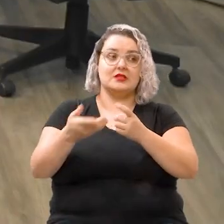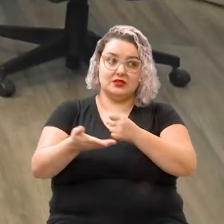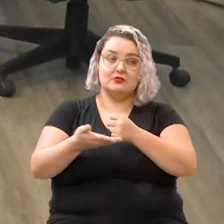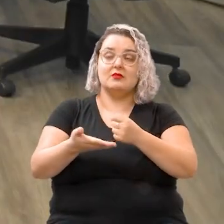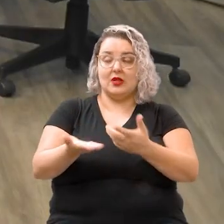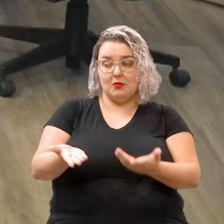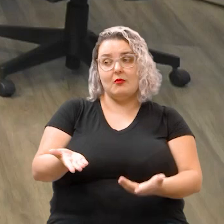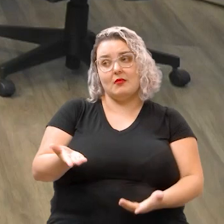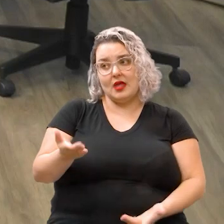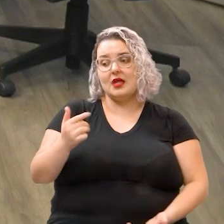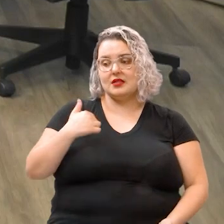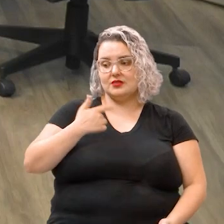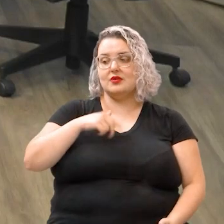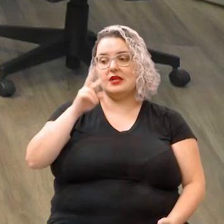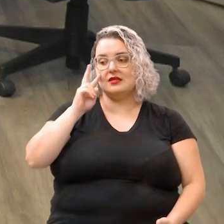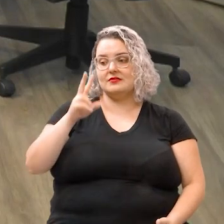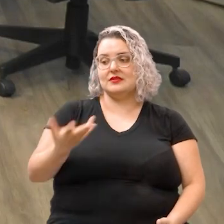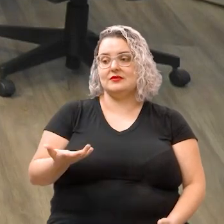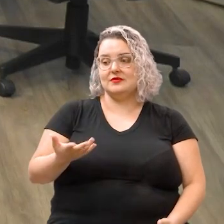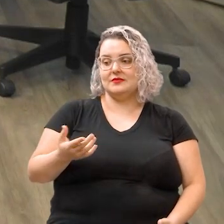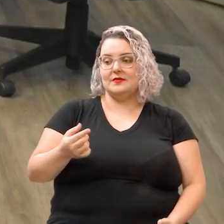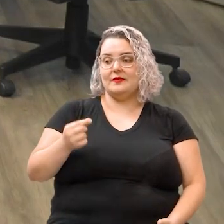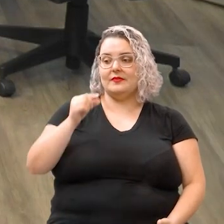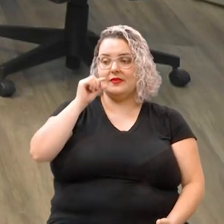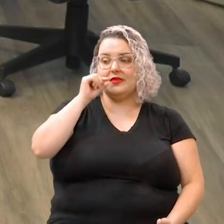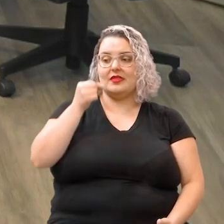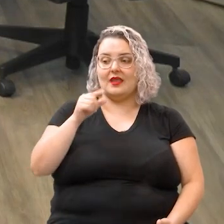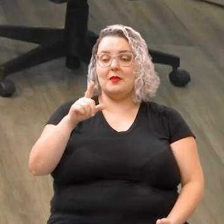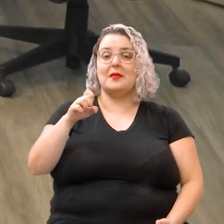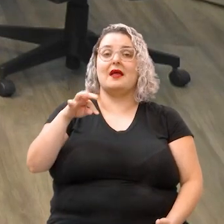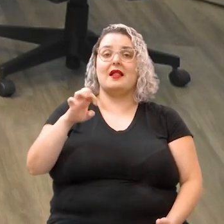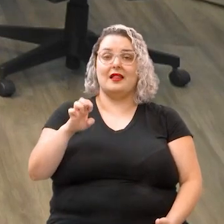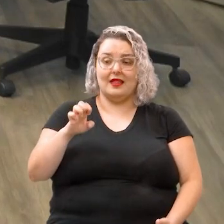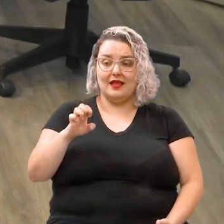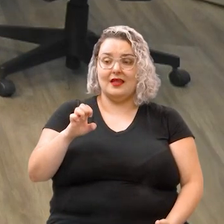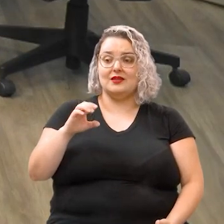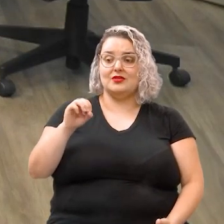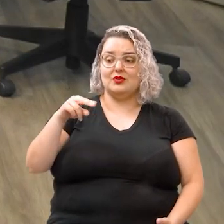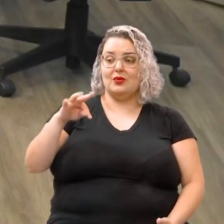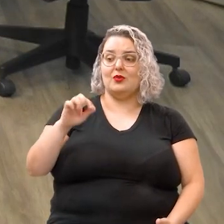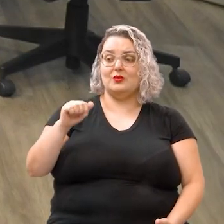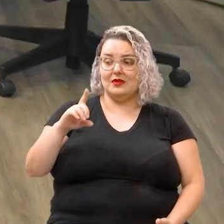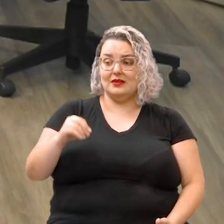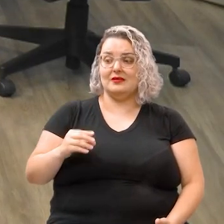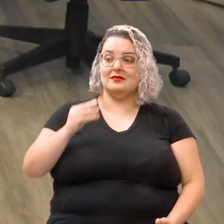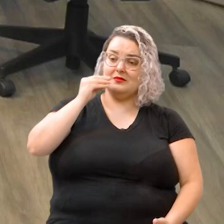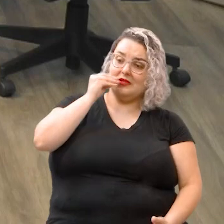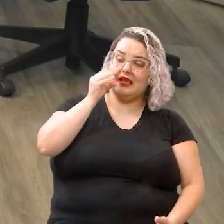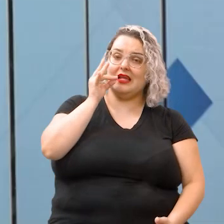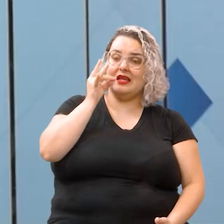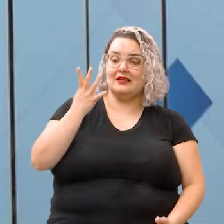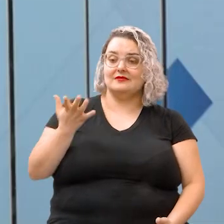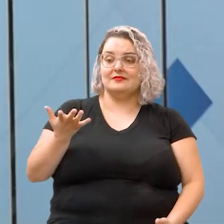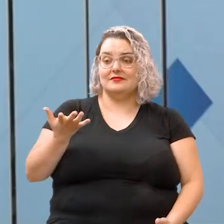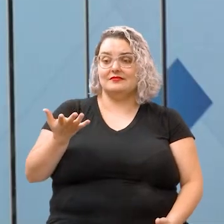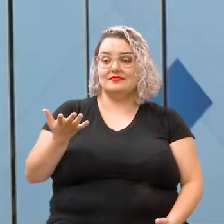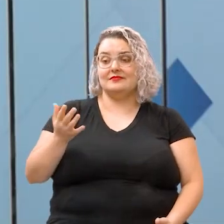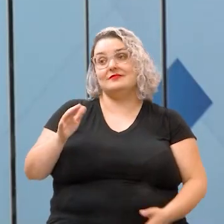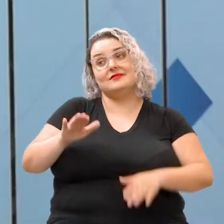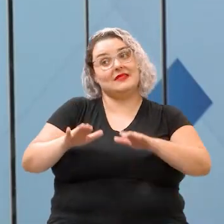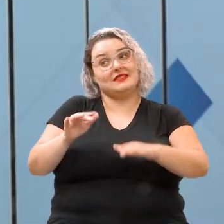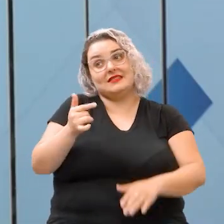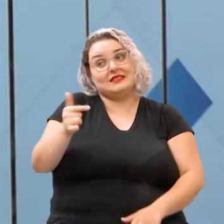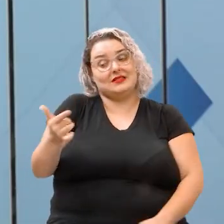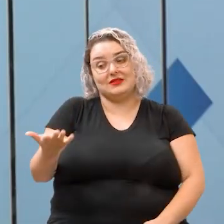Sim. né? Mas assim, a gente pega às vezes, olha, caiu a minha lente de contato, eu vim aqui para colar de novo, e às vezes a gente não tem,